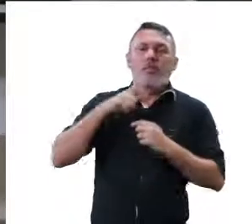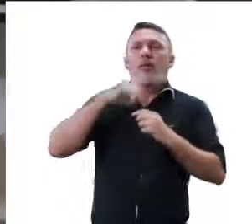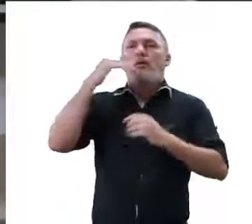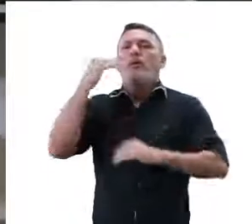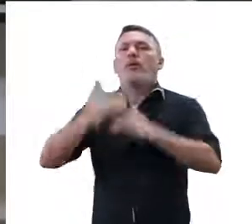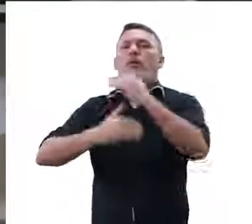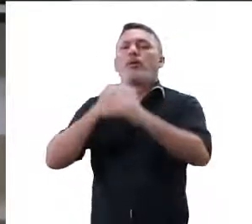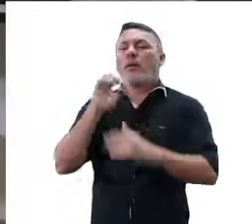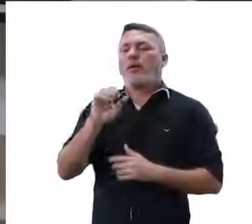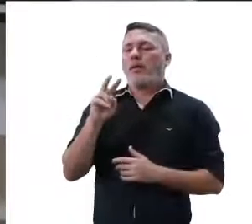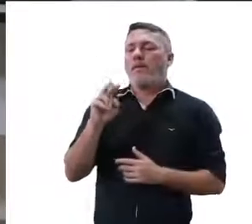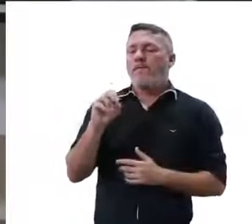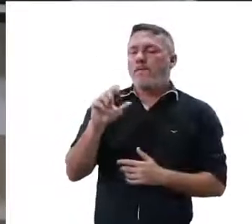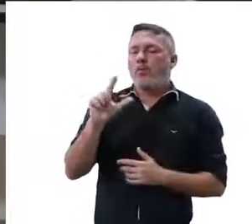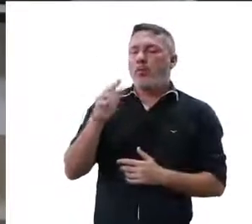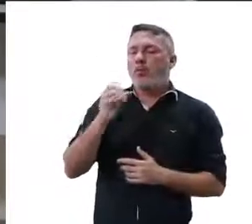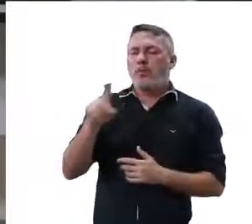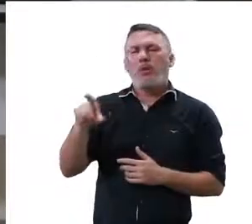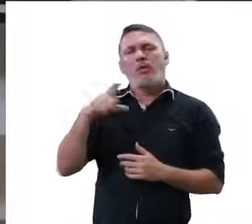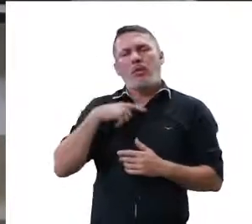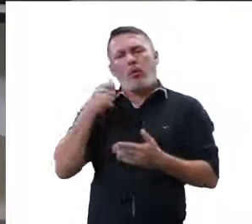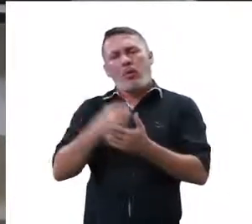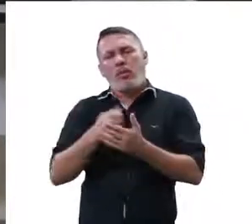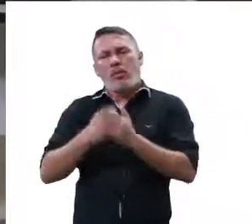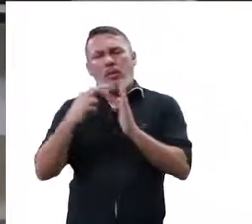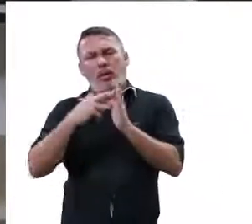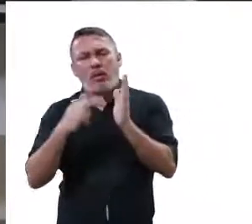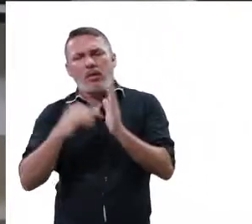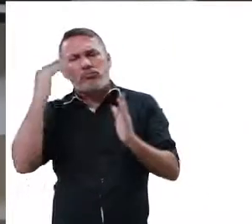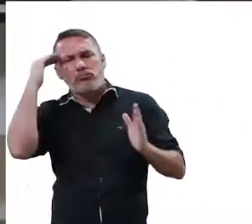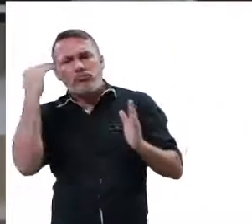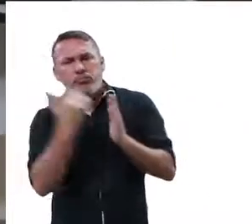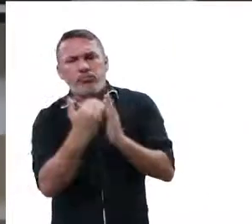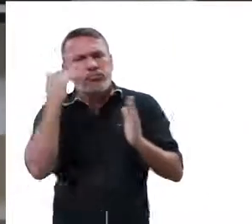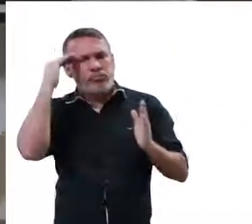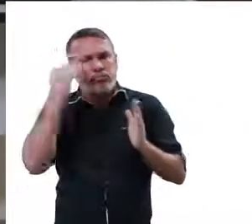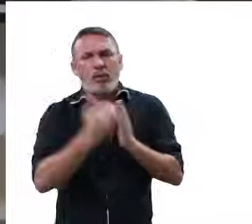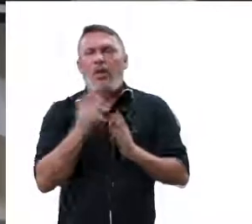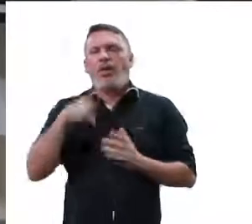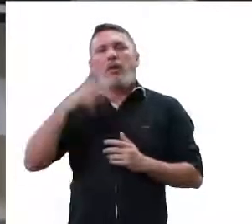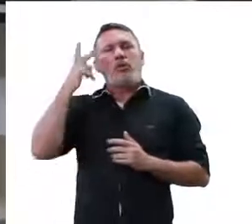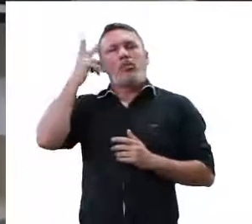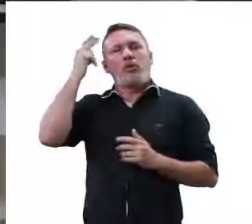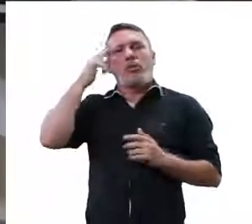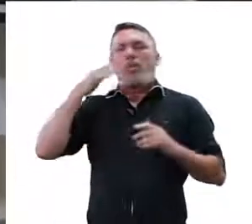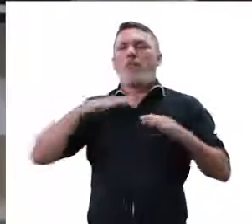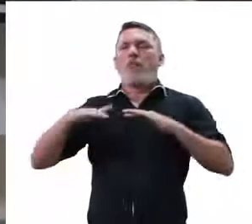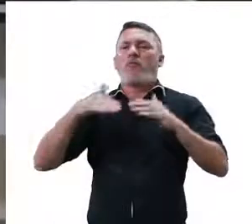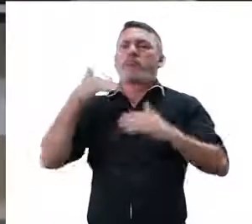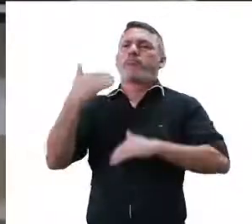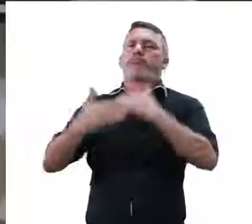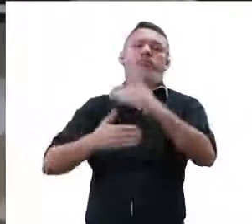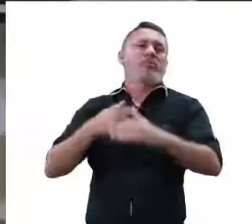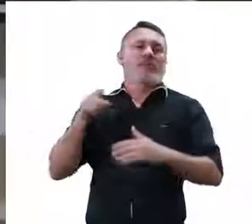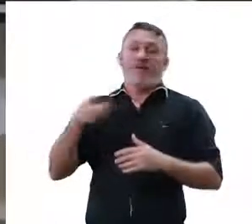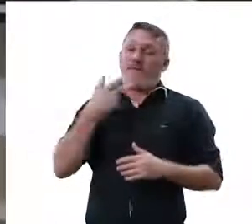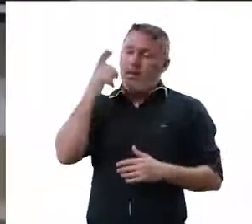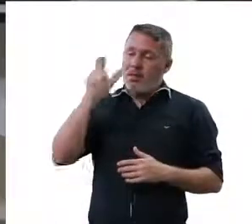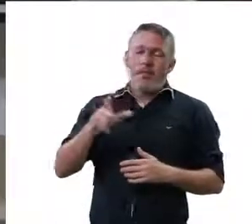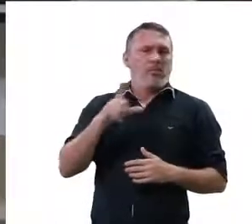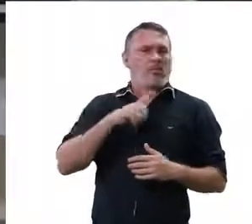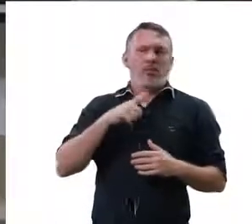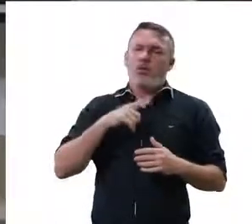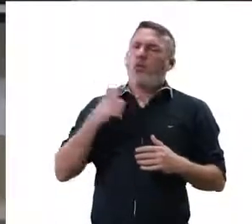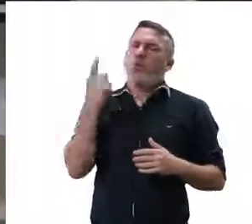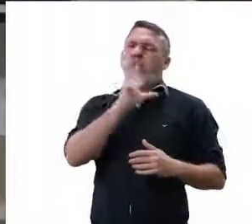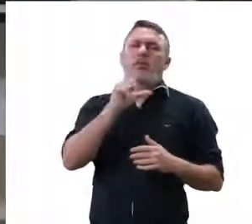se ela cumprir determinadas regras, determinados elementos, né, ela evolui. É natural o movimento para Comte.